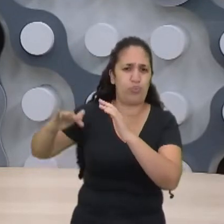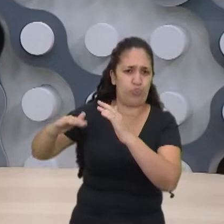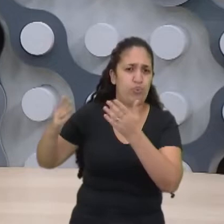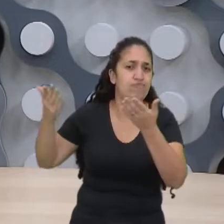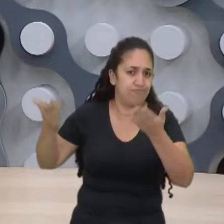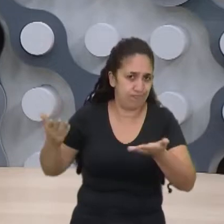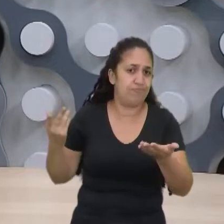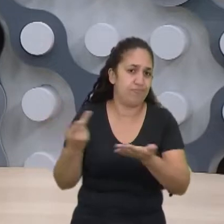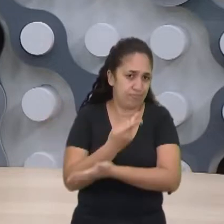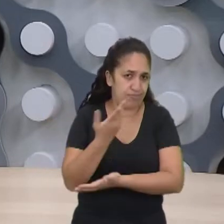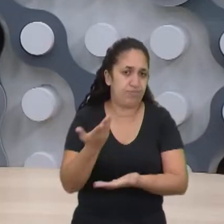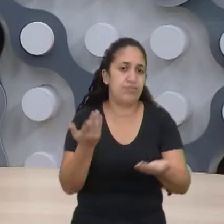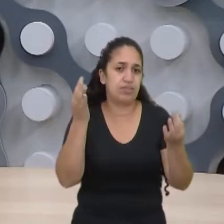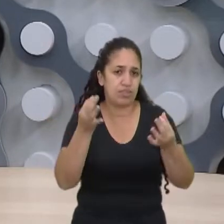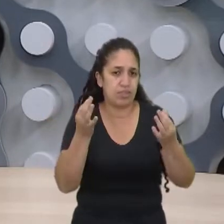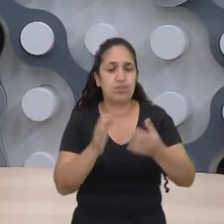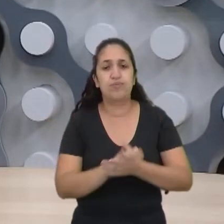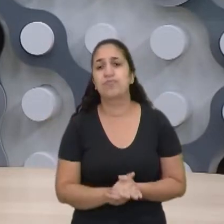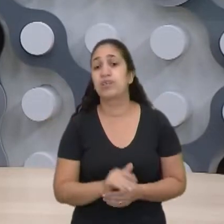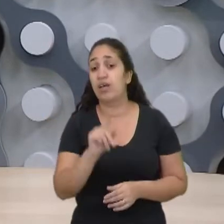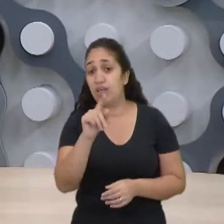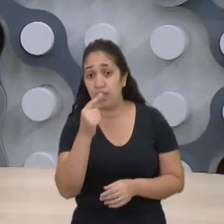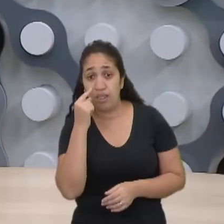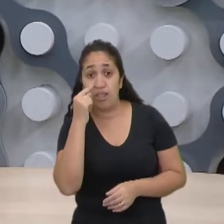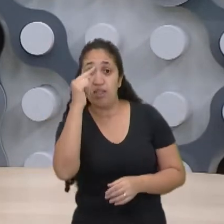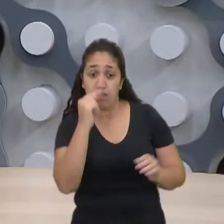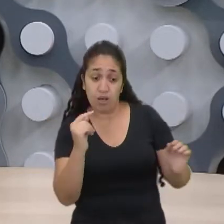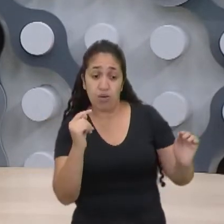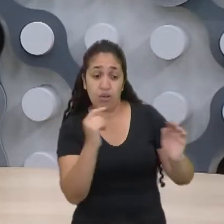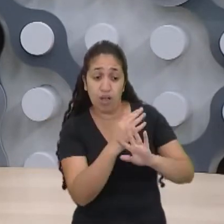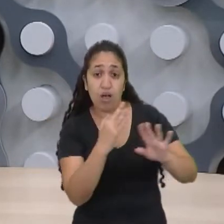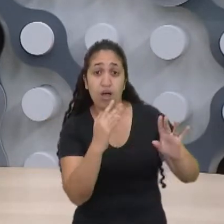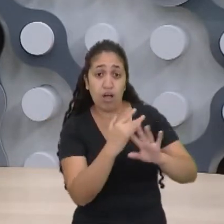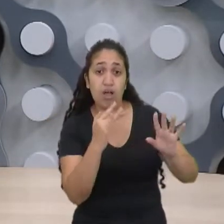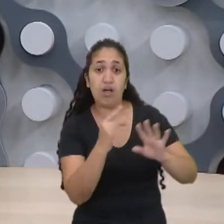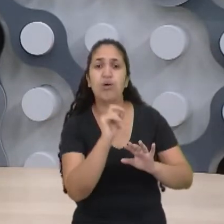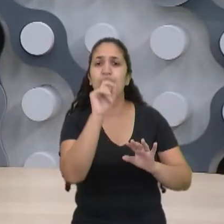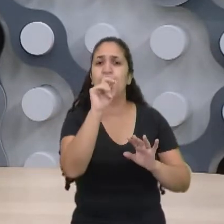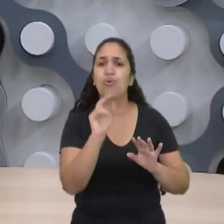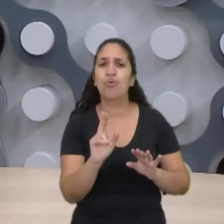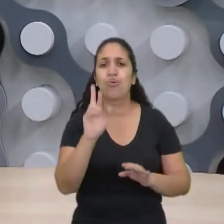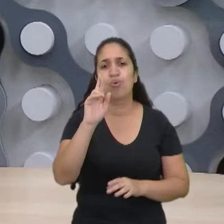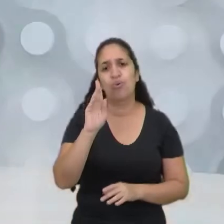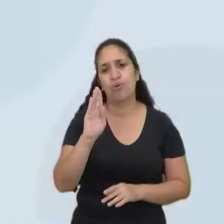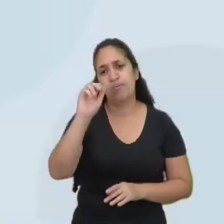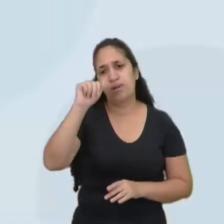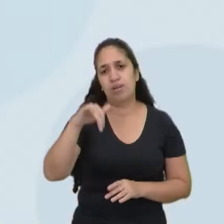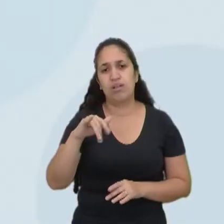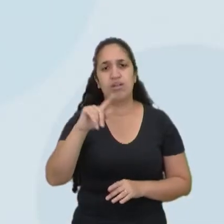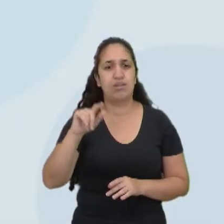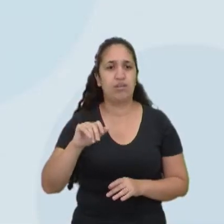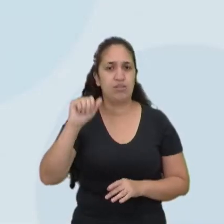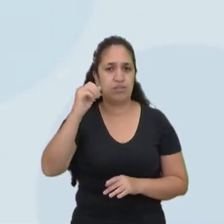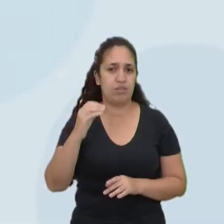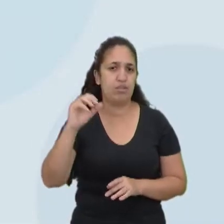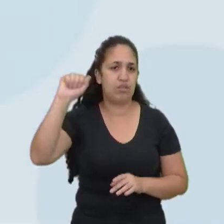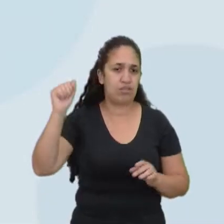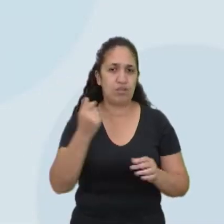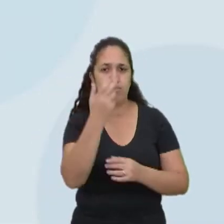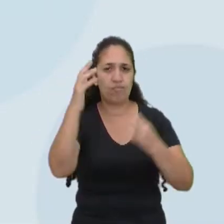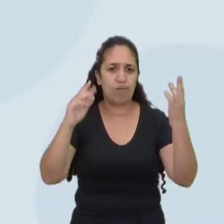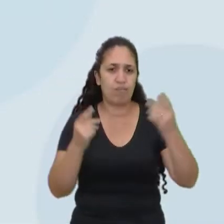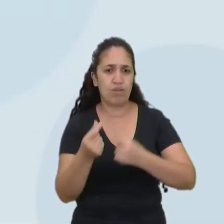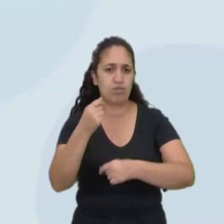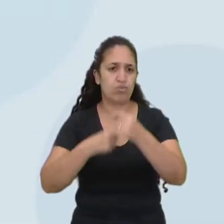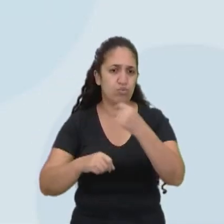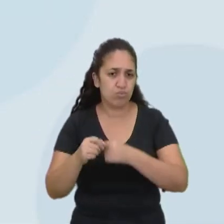nessas regiões, tá certo? E aí, falando de urbanização, vamos lá, ó. Urbanização e desastres socioambientais. Então